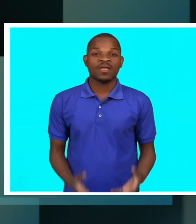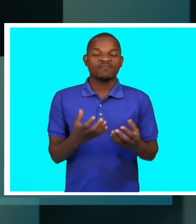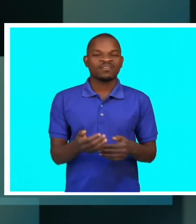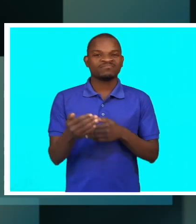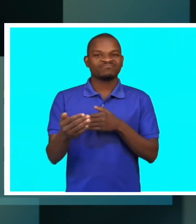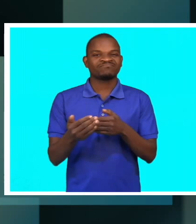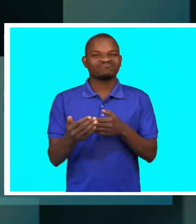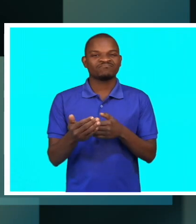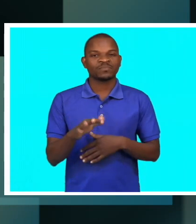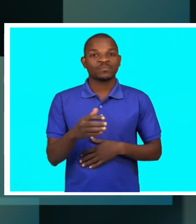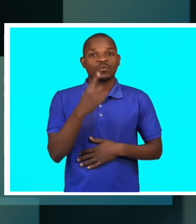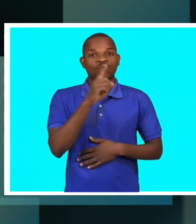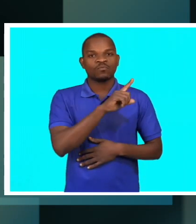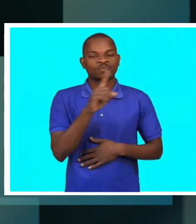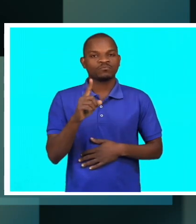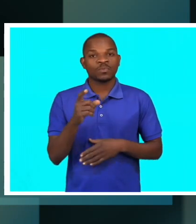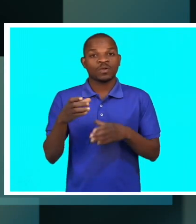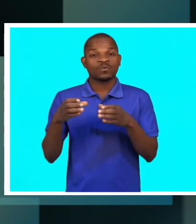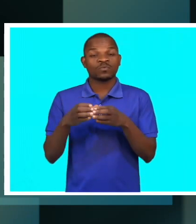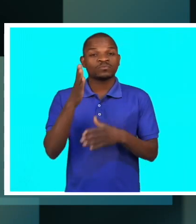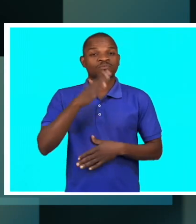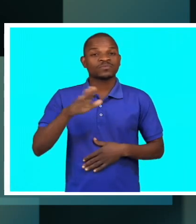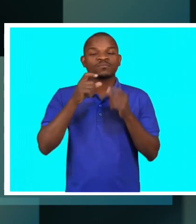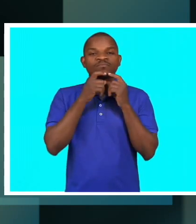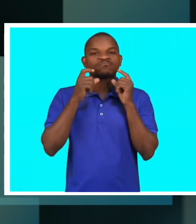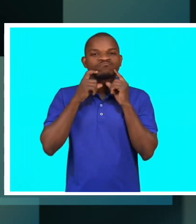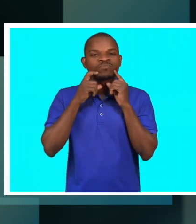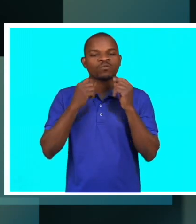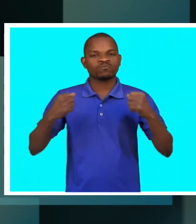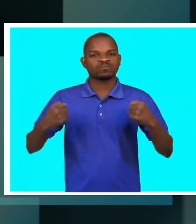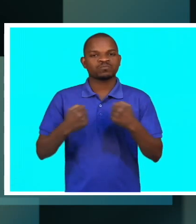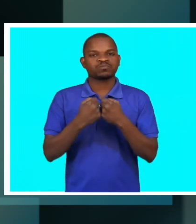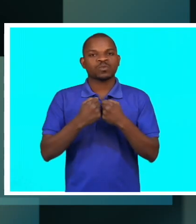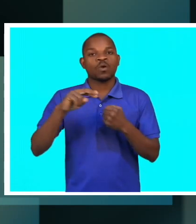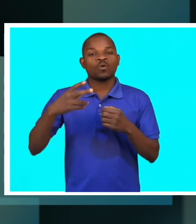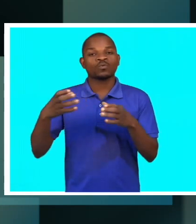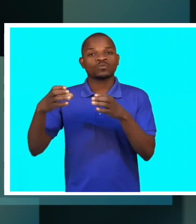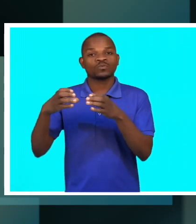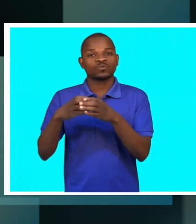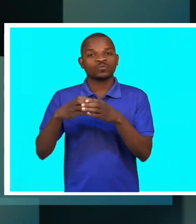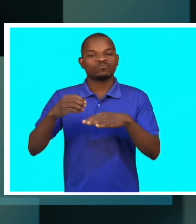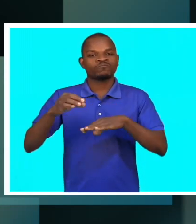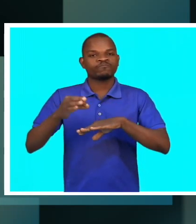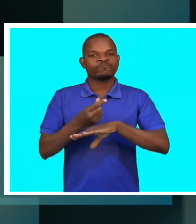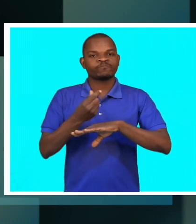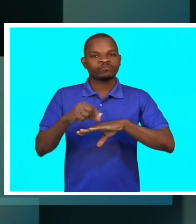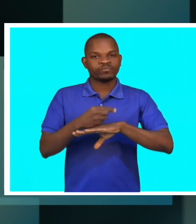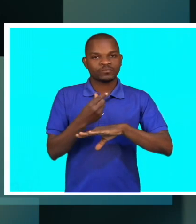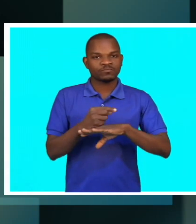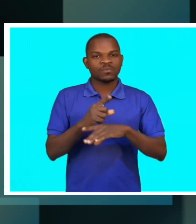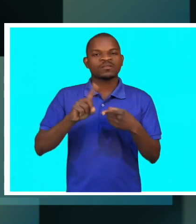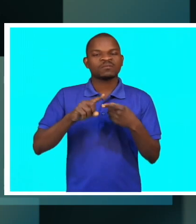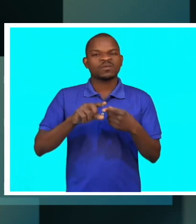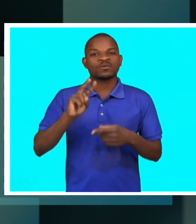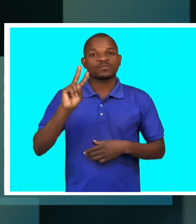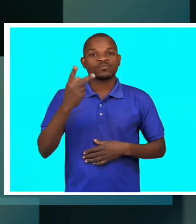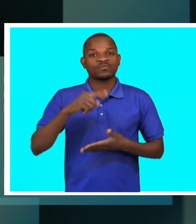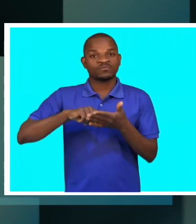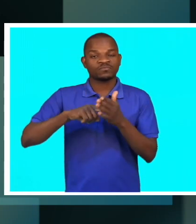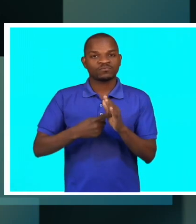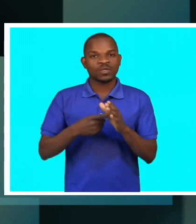Falta pouco mais de um mês para a seleção nacional de Moçambique receber a sua co-gênera de Guiné-Bissau, em jogo